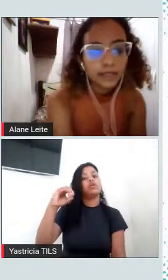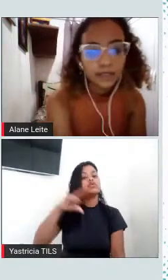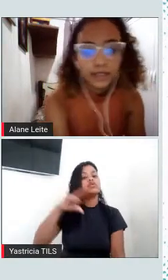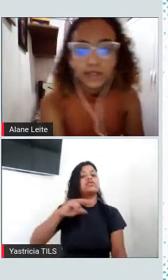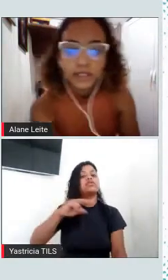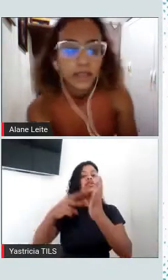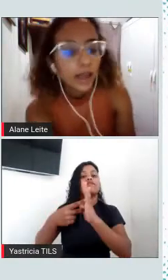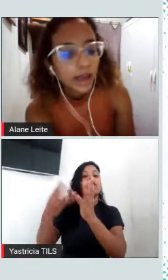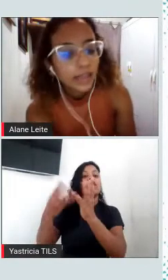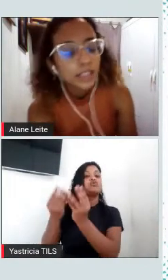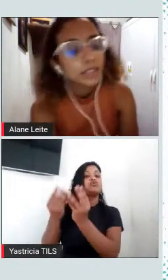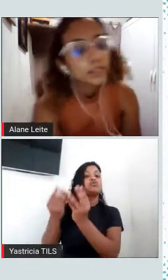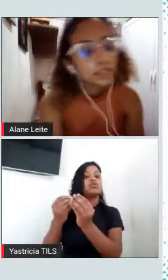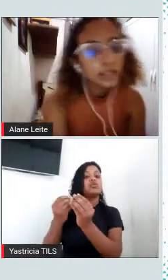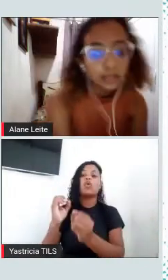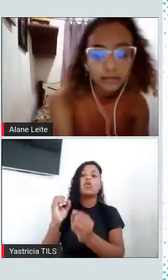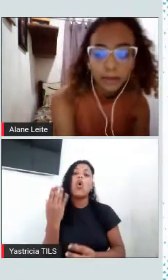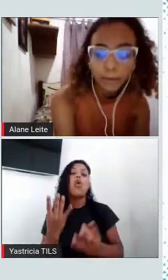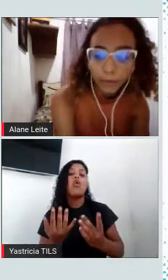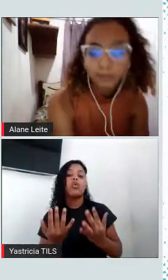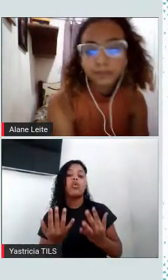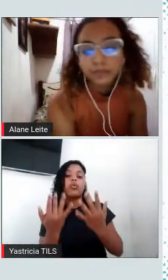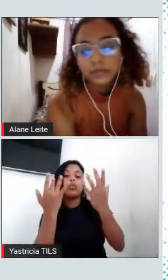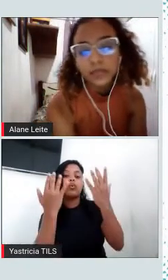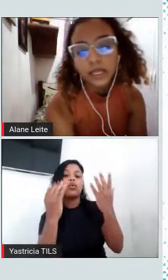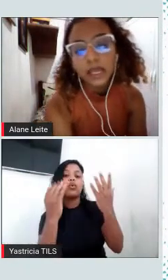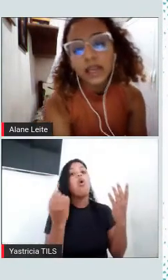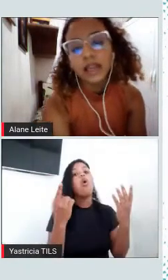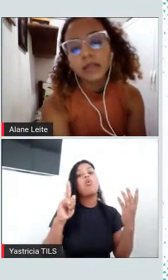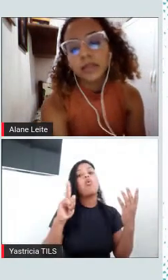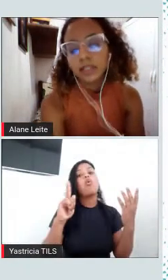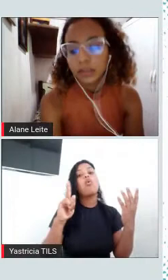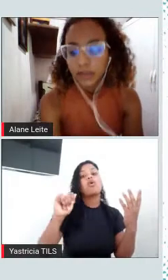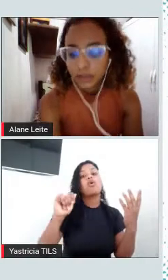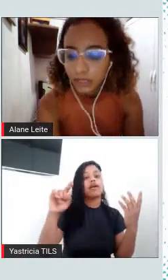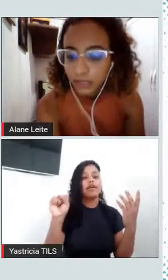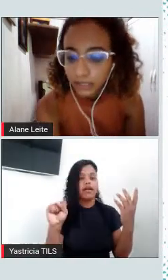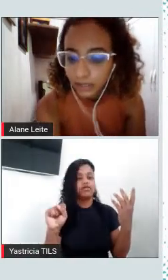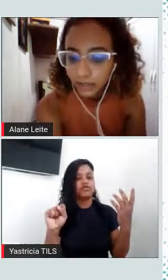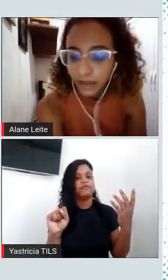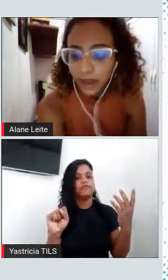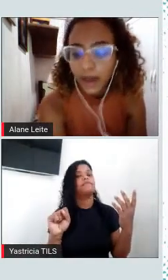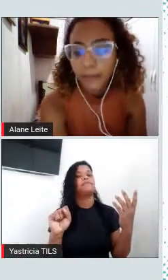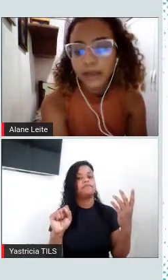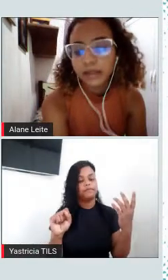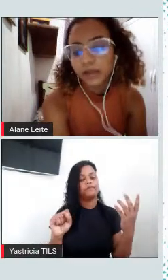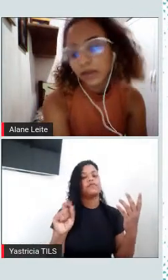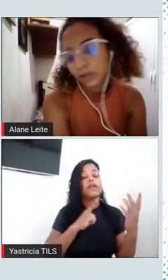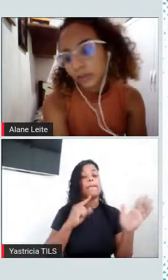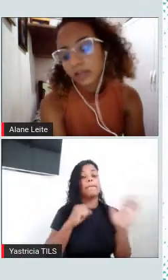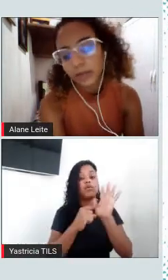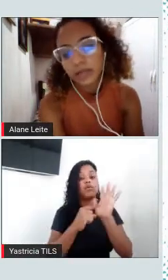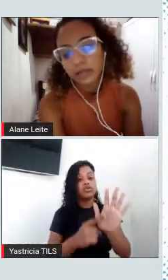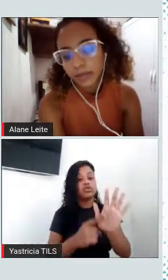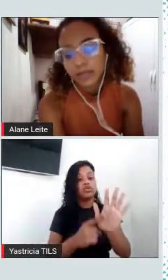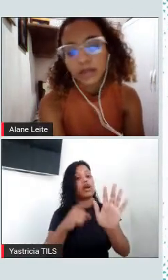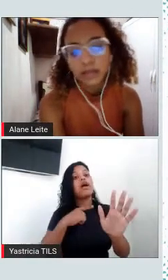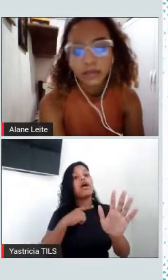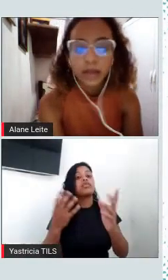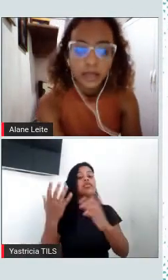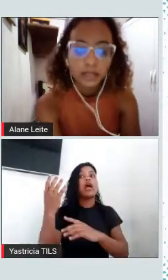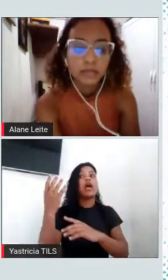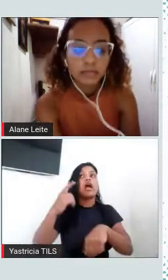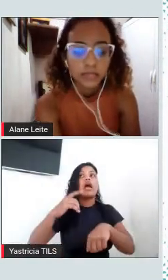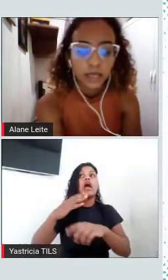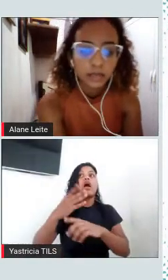gás. A partir dele vai ser gás, antes dele vapor. Ele mostra a temperatura crítica a partir da qual a substância vai passar a